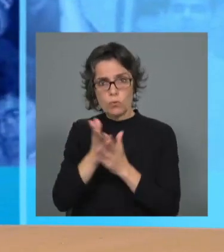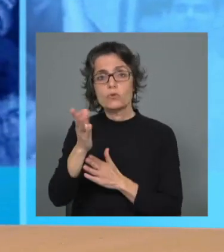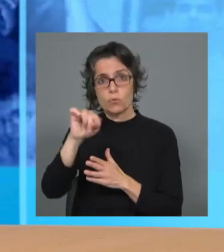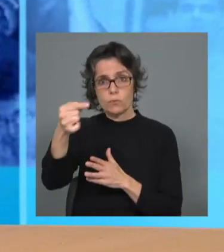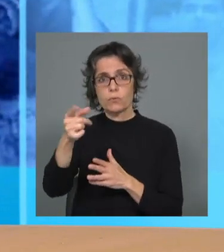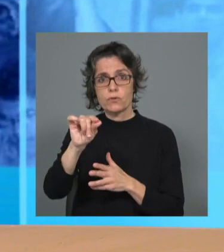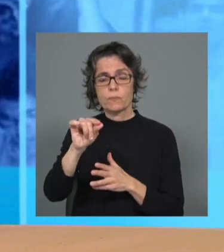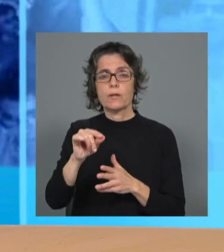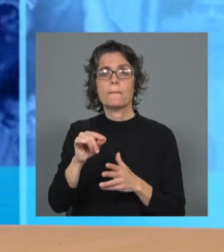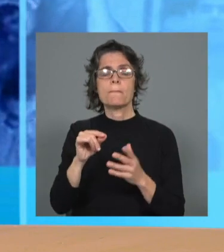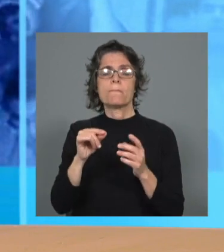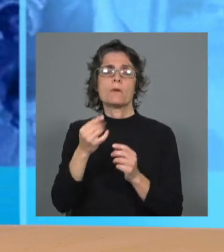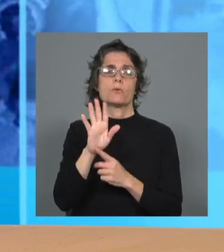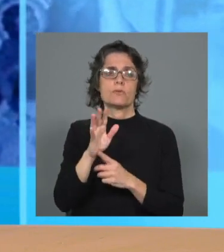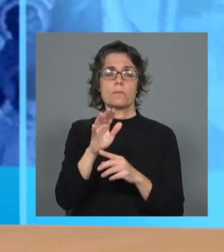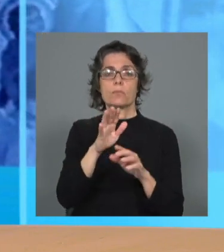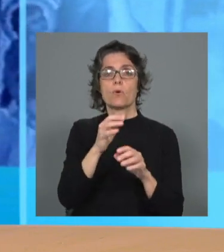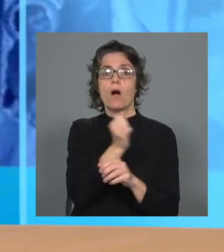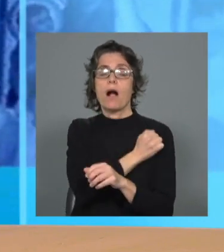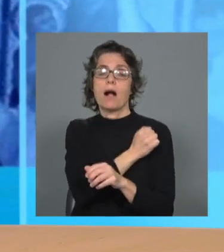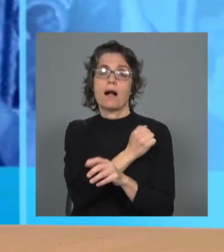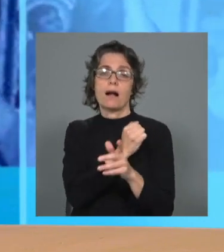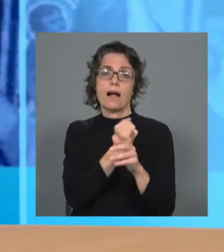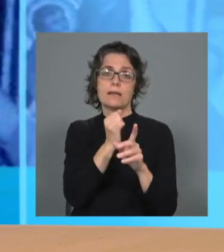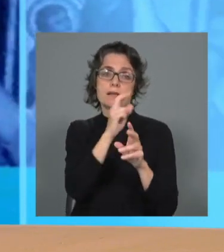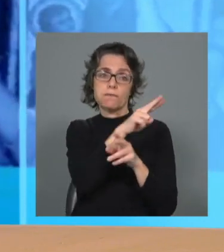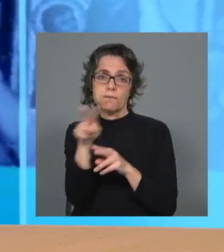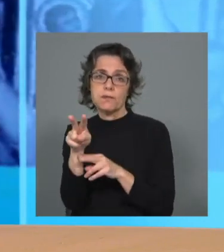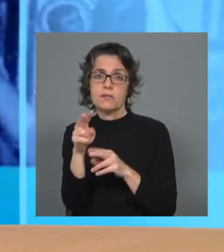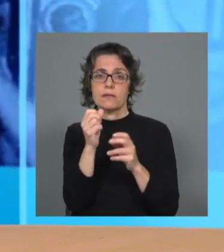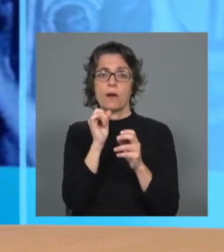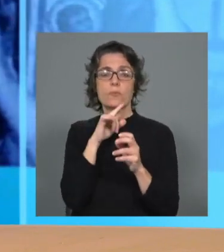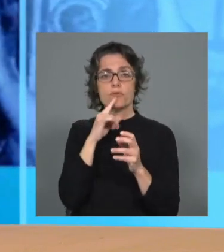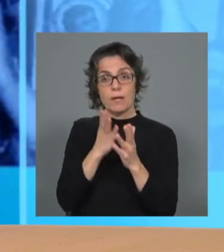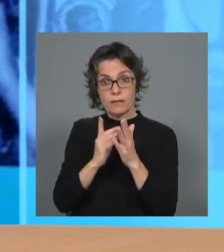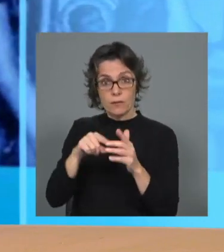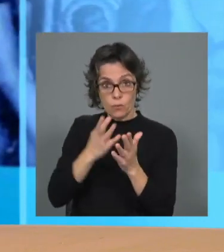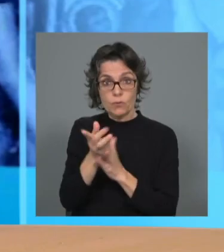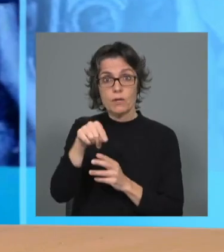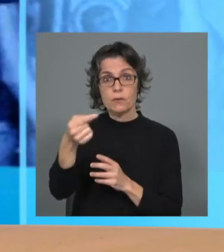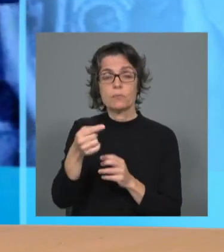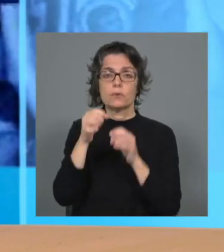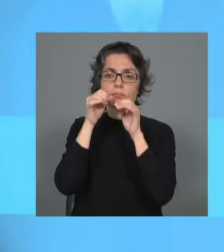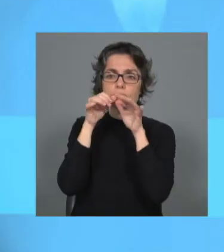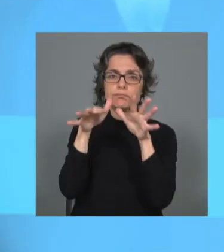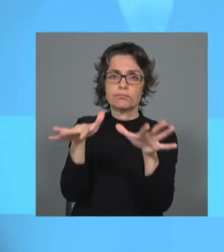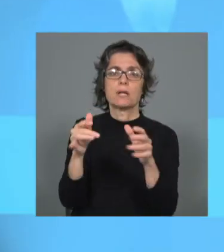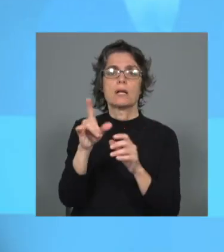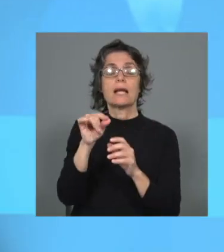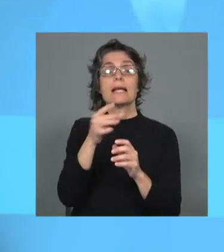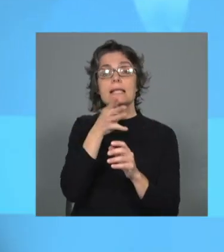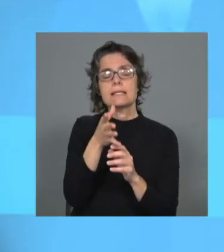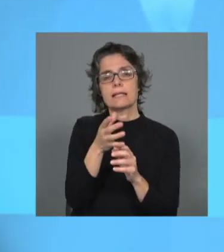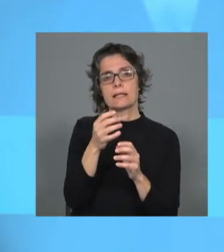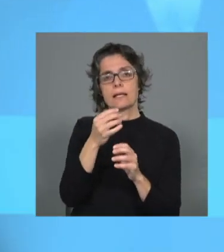pouco, de se prolongar ao longo do tempo pascal, é precisamente para as pessoas perceberem, por um lado, catequizando e dizendo, atenção, a Páscoa são 50